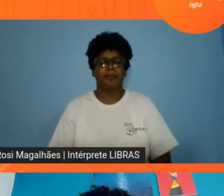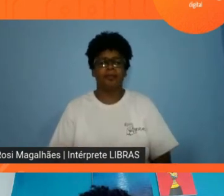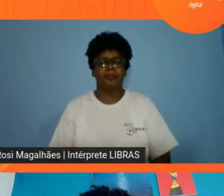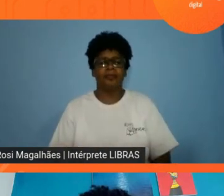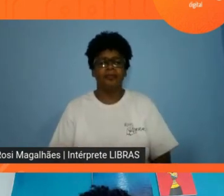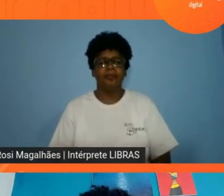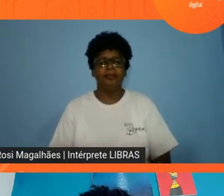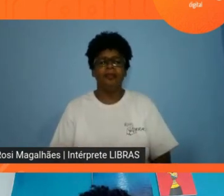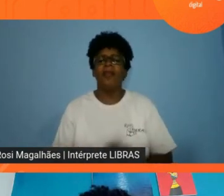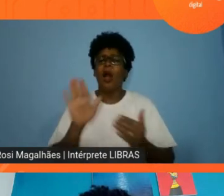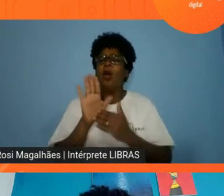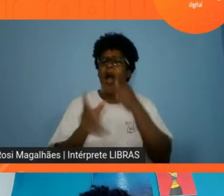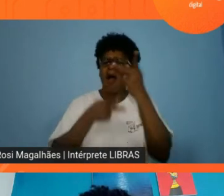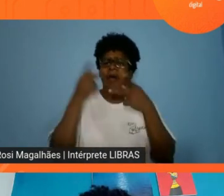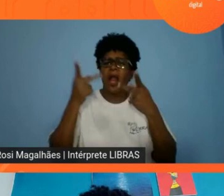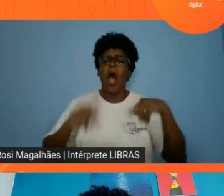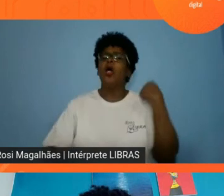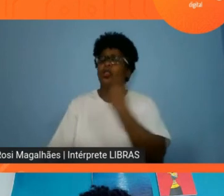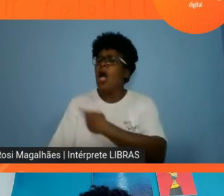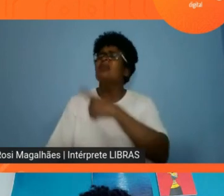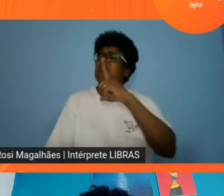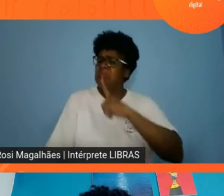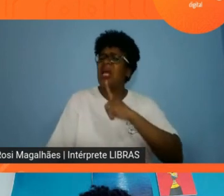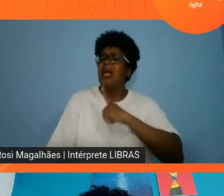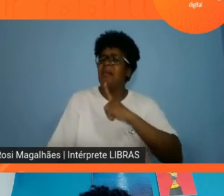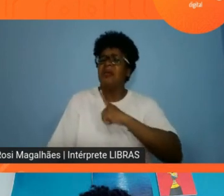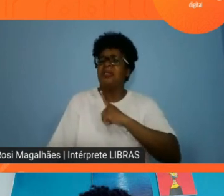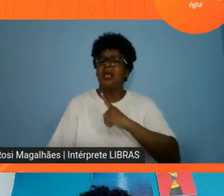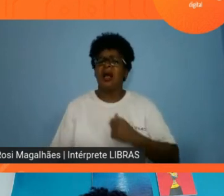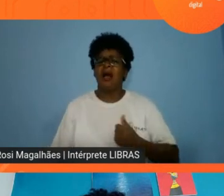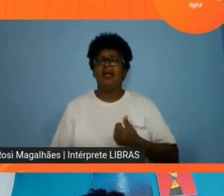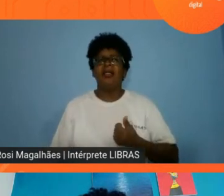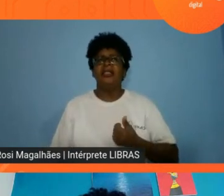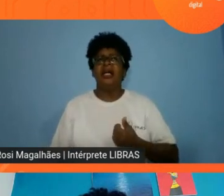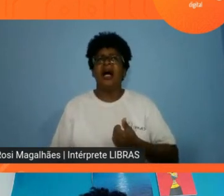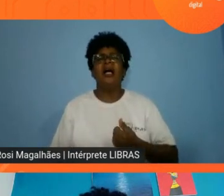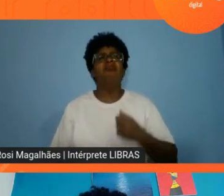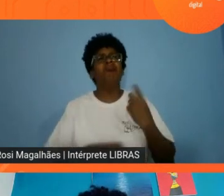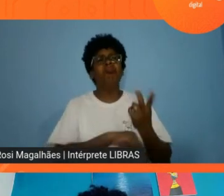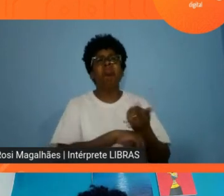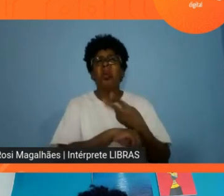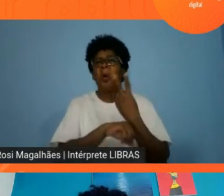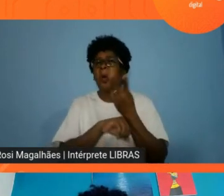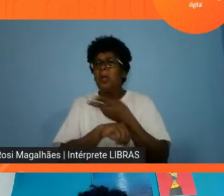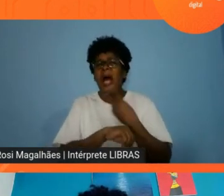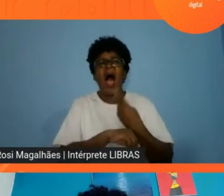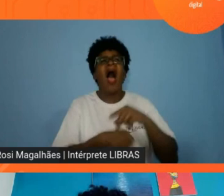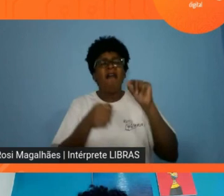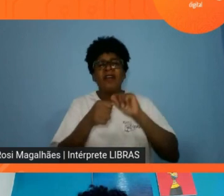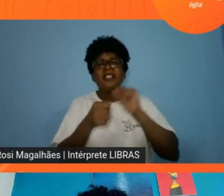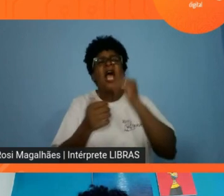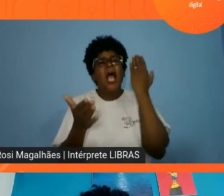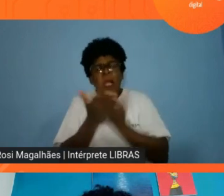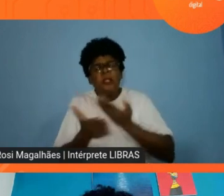Só uma última coisa. A gente tem que, sim, buscar estudar e a educação e além